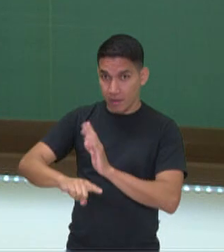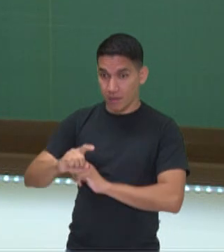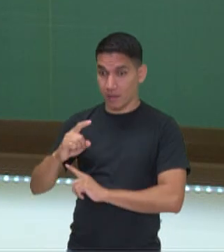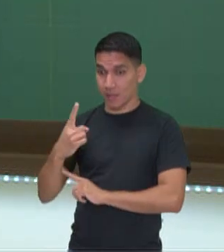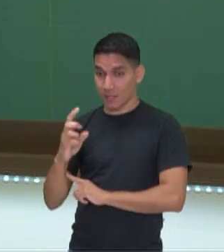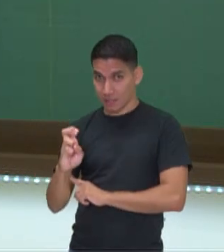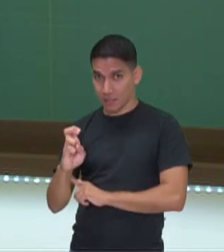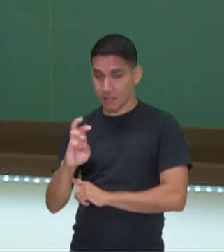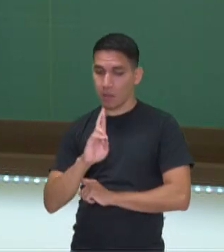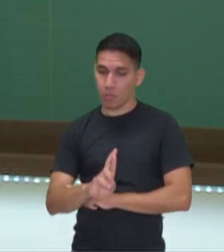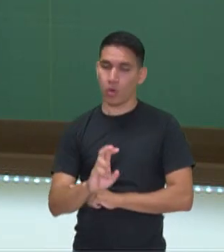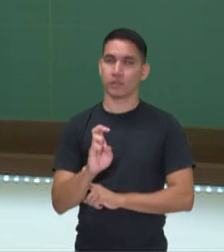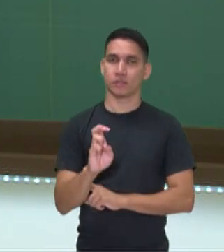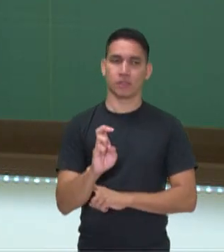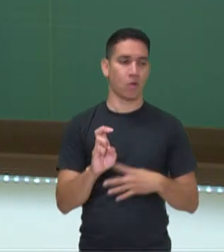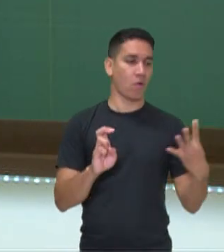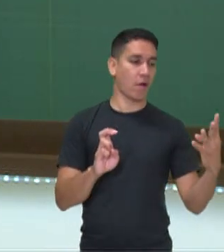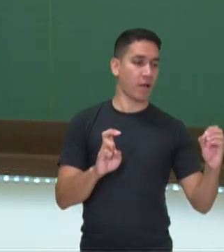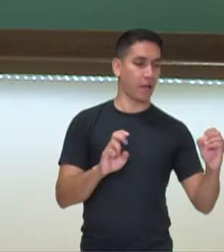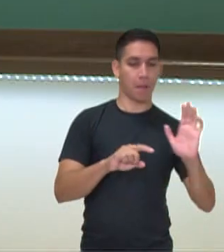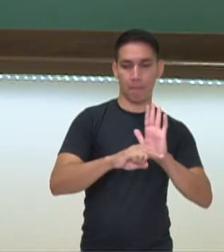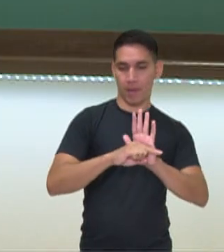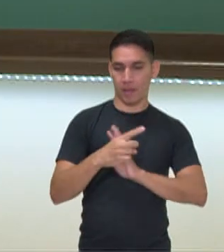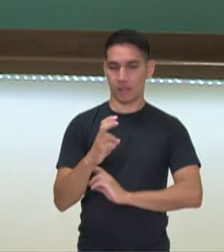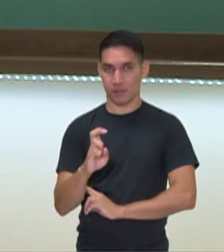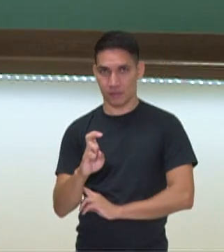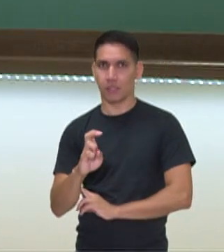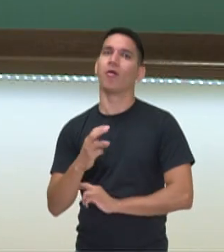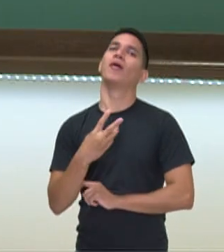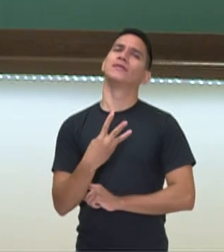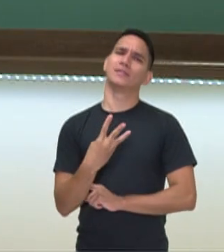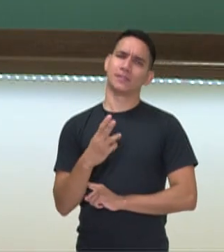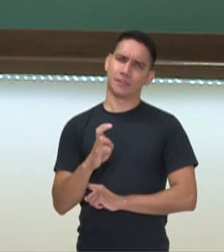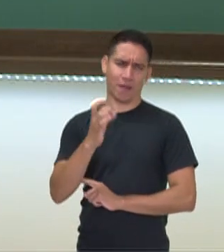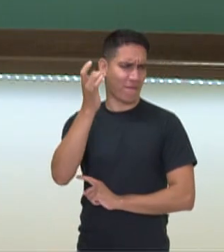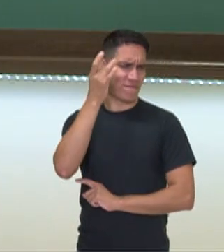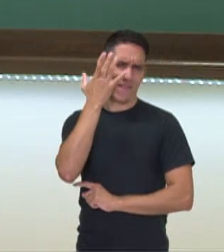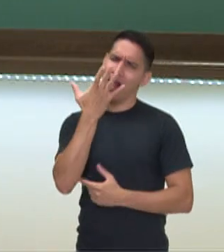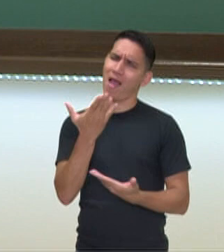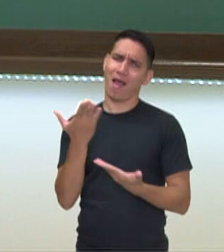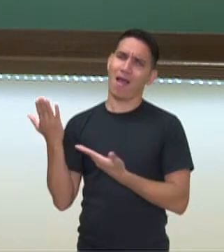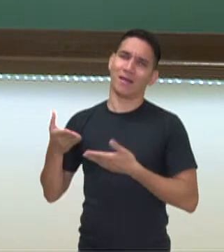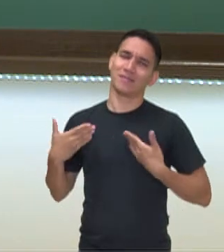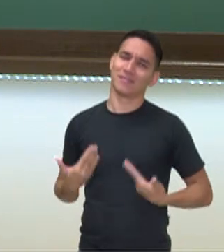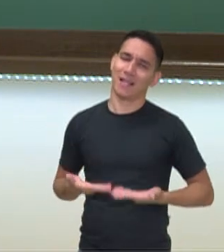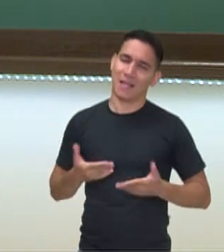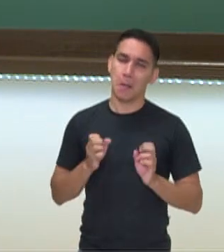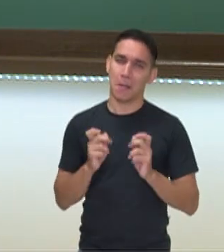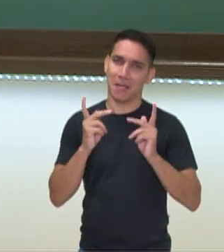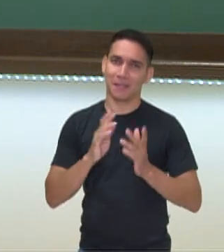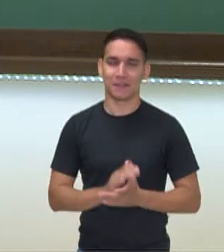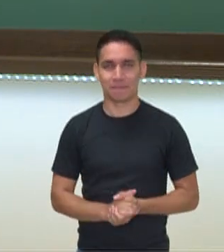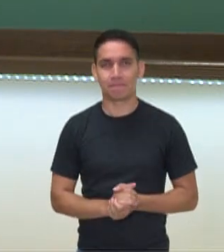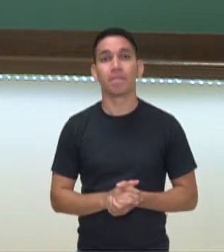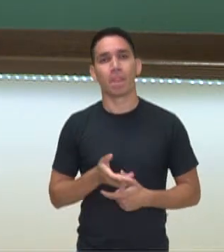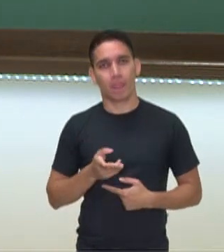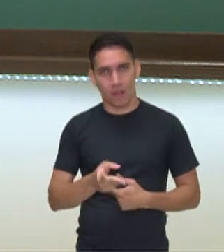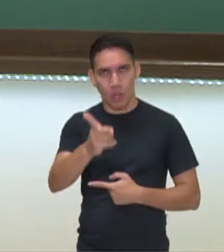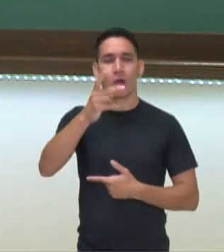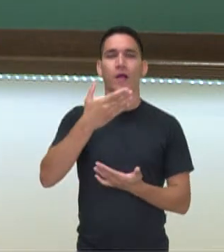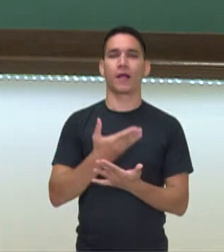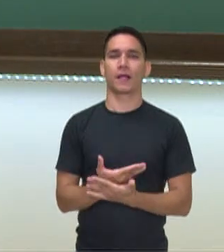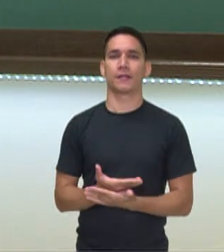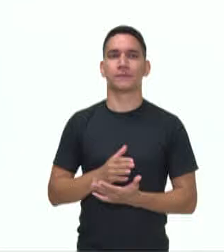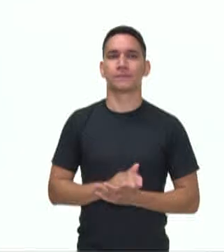5. 40 menos 5, 35. Molezinha, né? Bem facinha essa daqui, não é verdade? Continuando a nossa